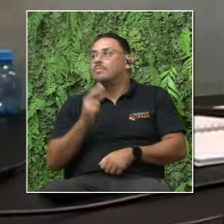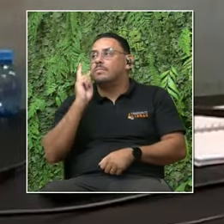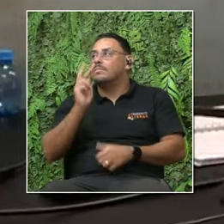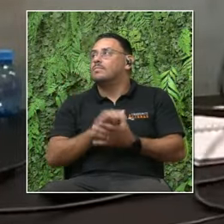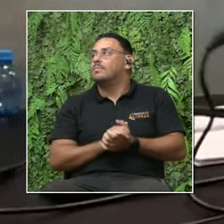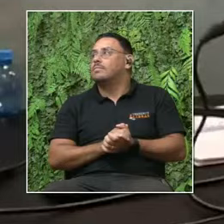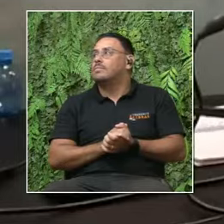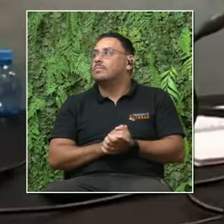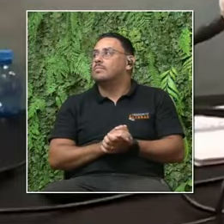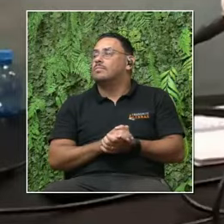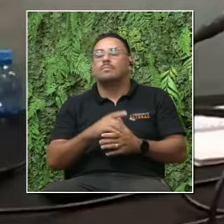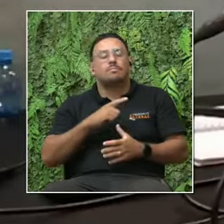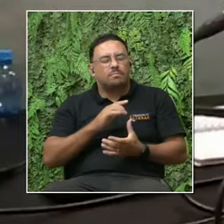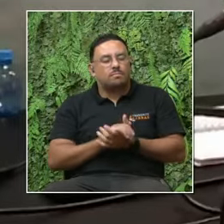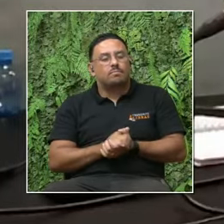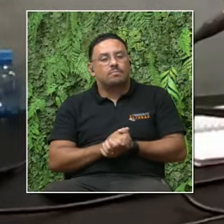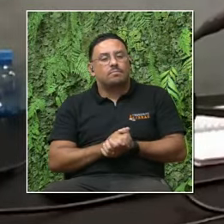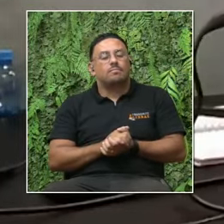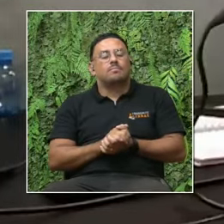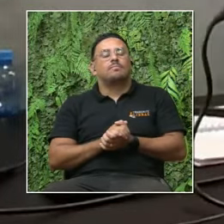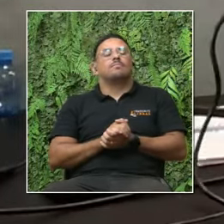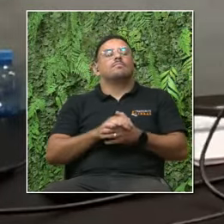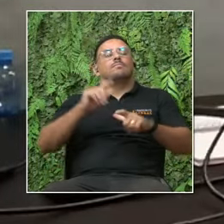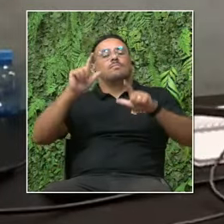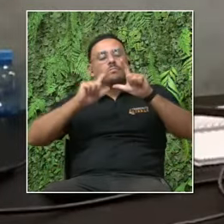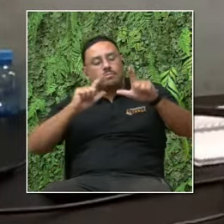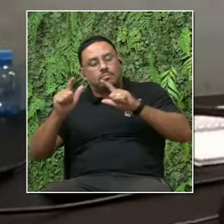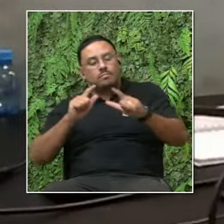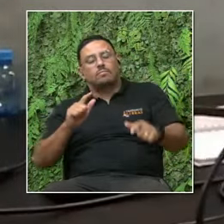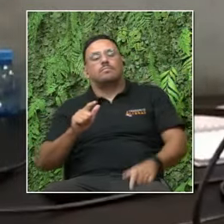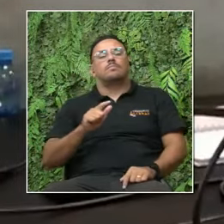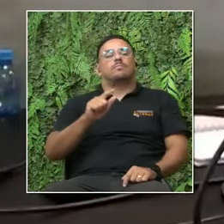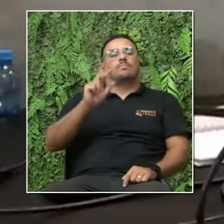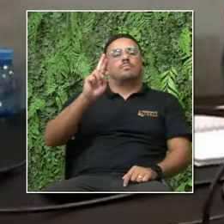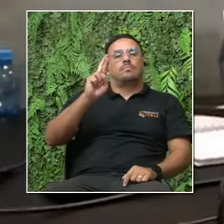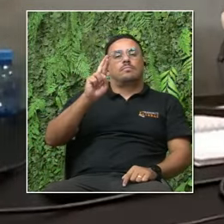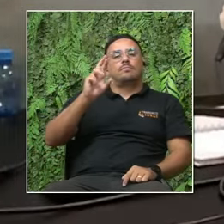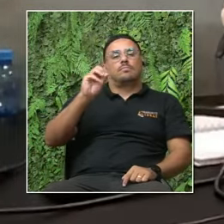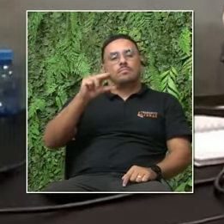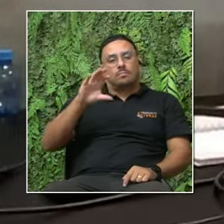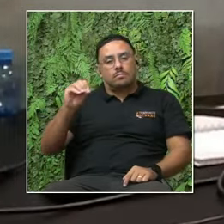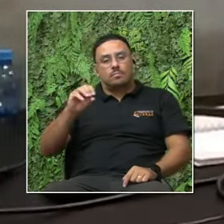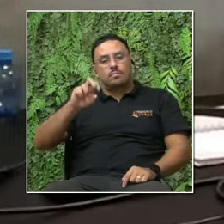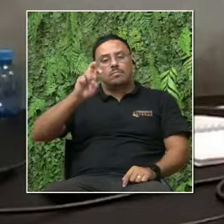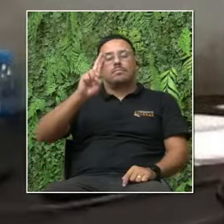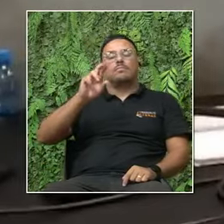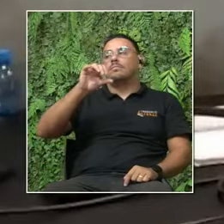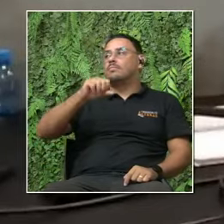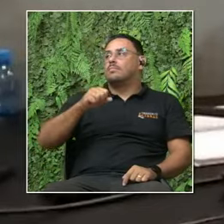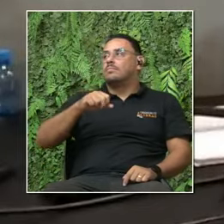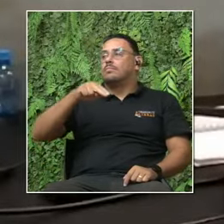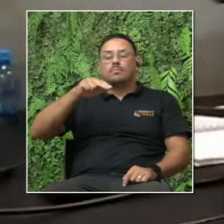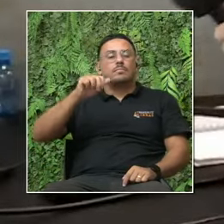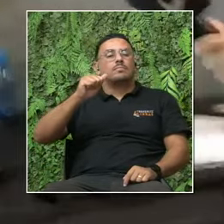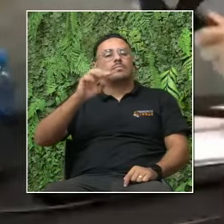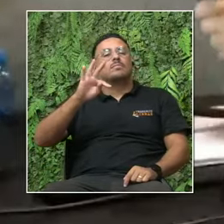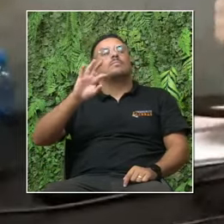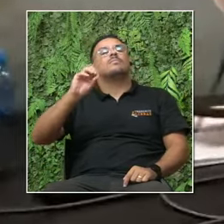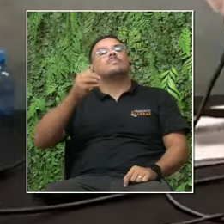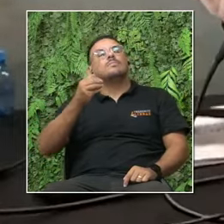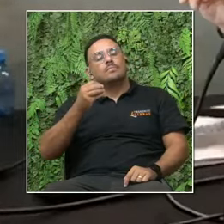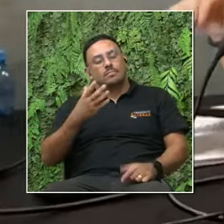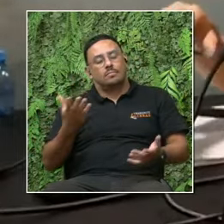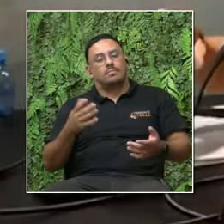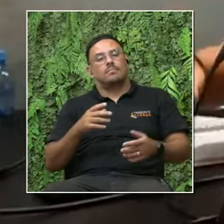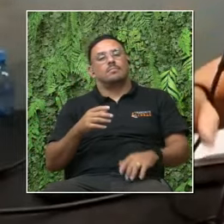ver aí num vídeo só imagens de clássicos aí tinha o Ronaldinho r49 ainda e aparecia o Fernandes eu falei aí